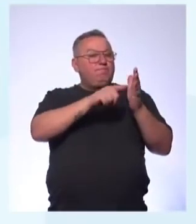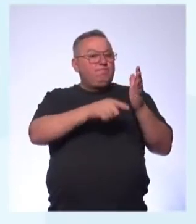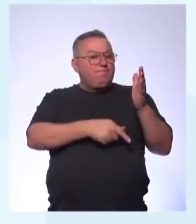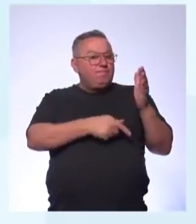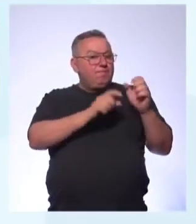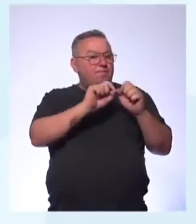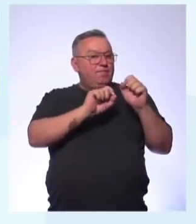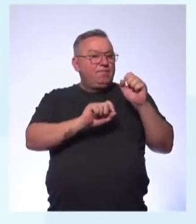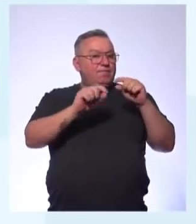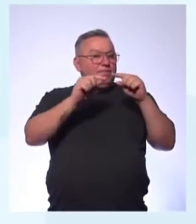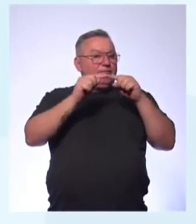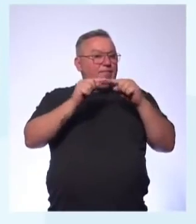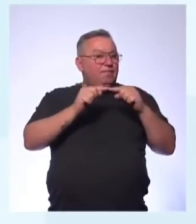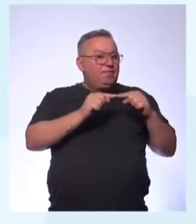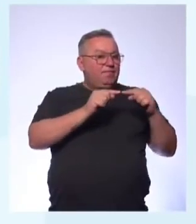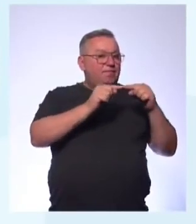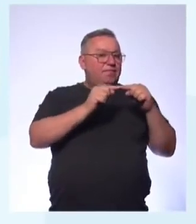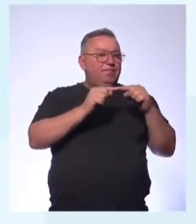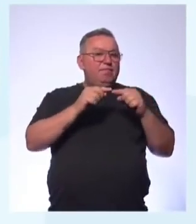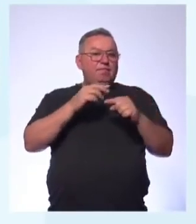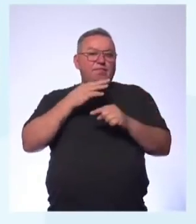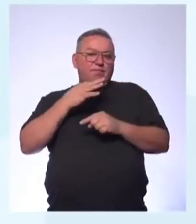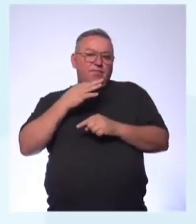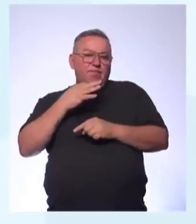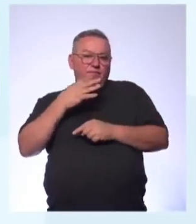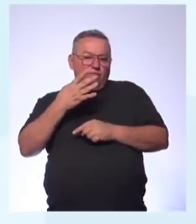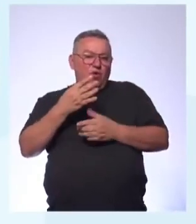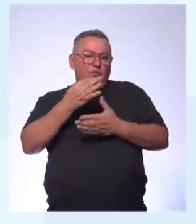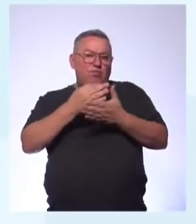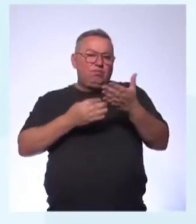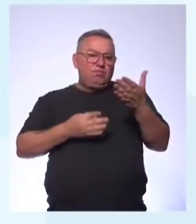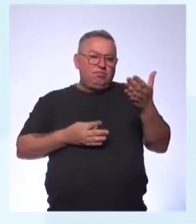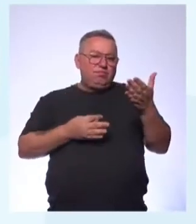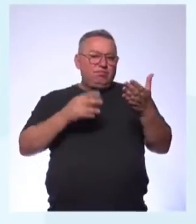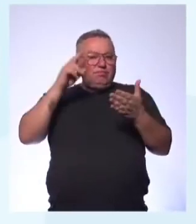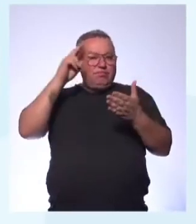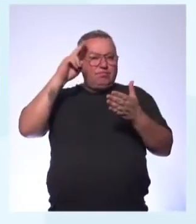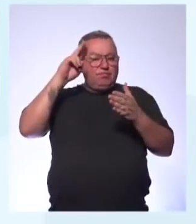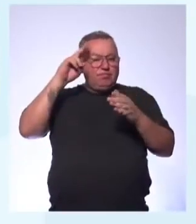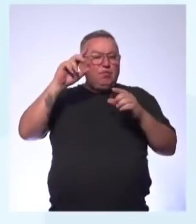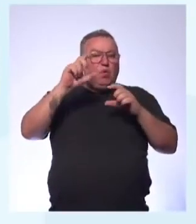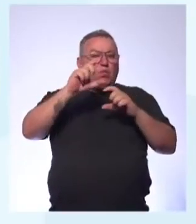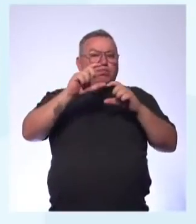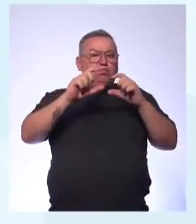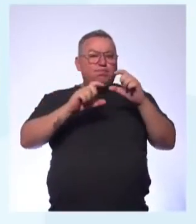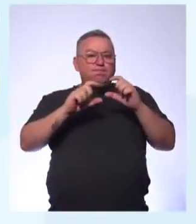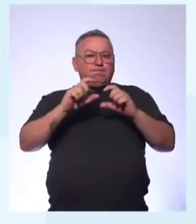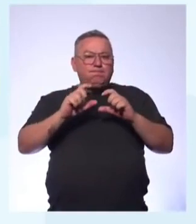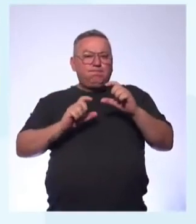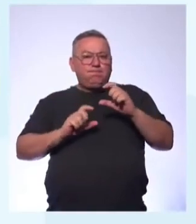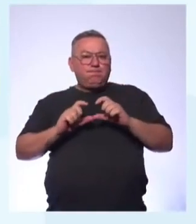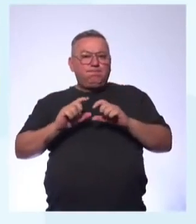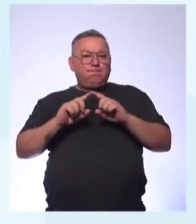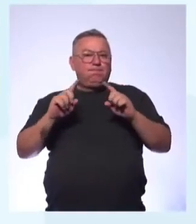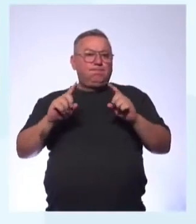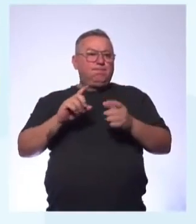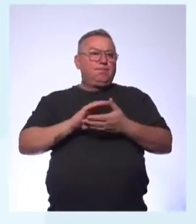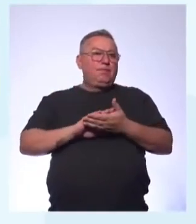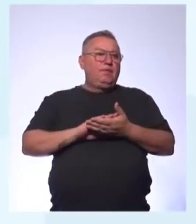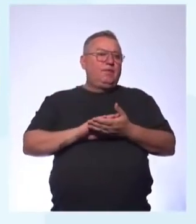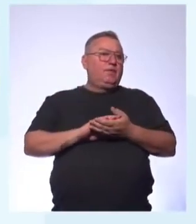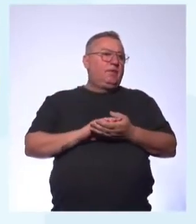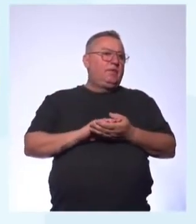fazer a associação. Você já conhece esse gênero de texto, que é história em quadrinho, mas em inglês história em quadrinho chama-se comic